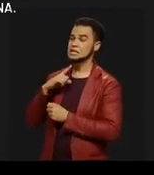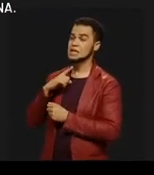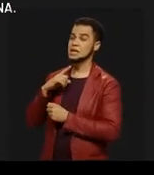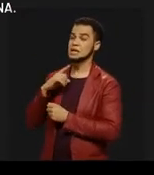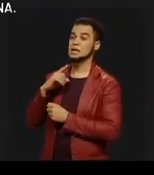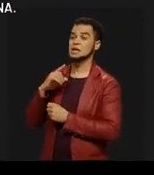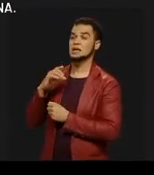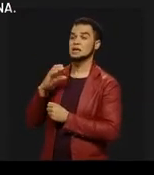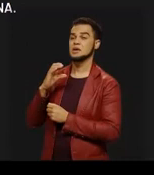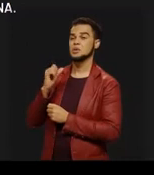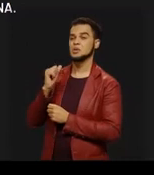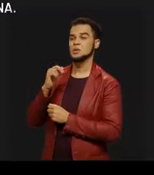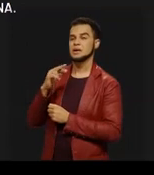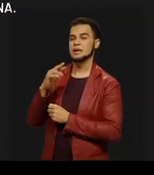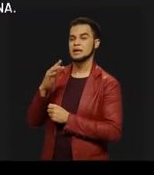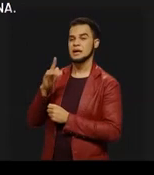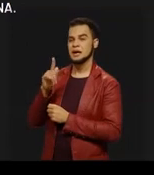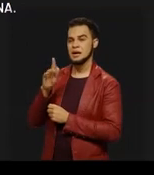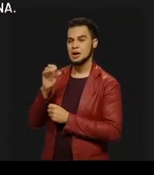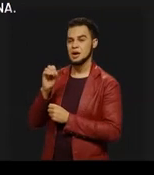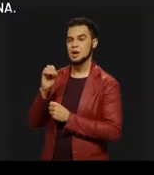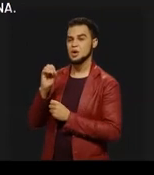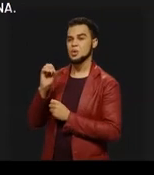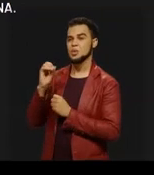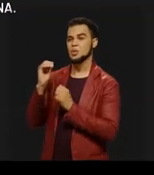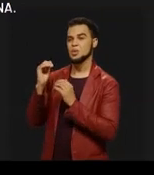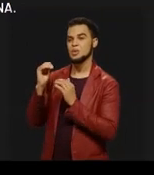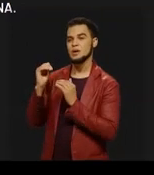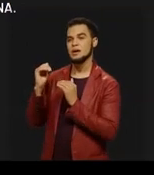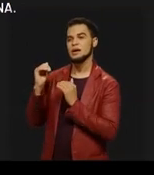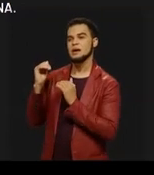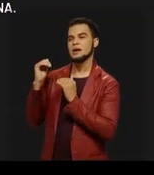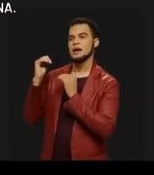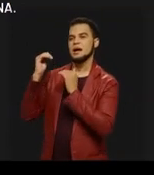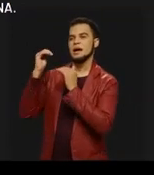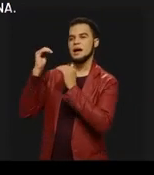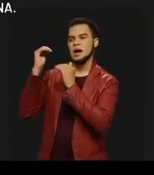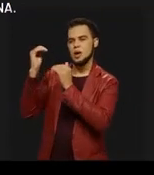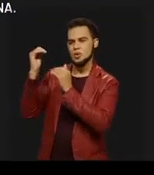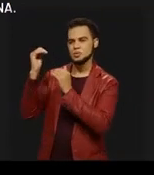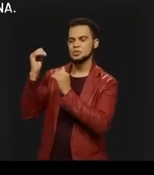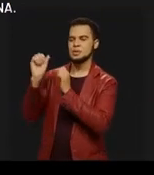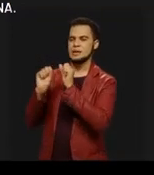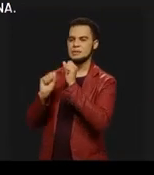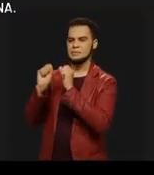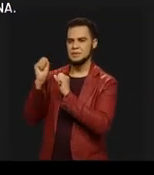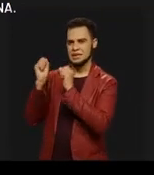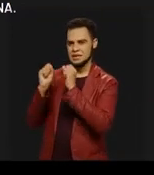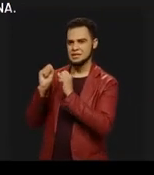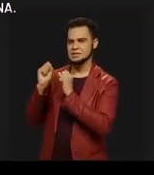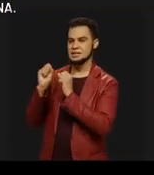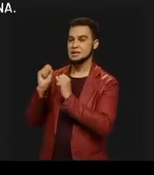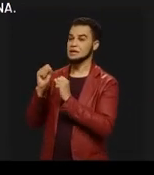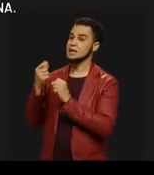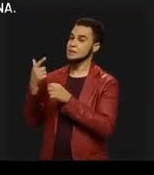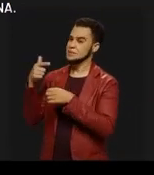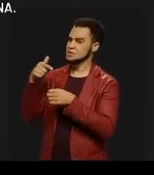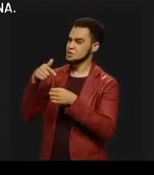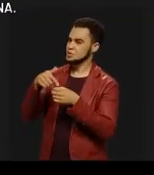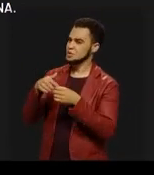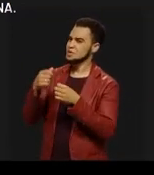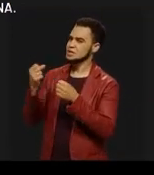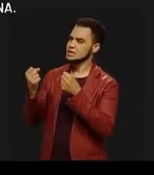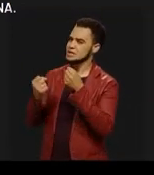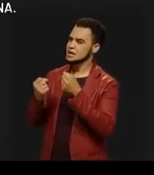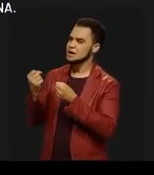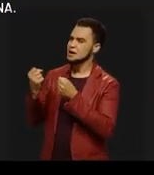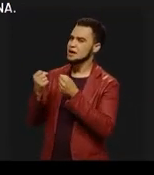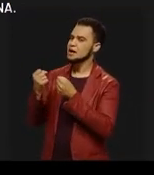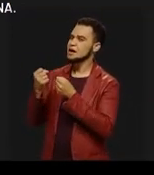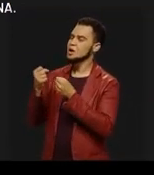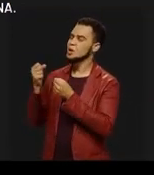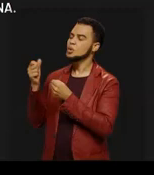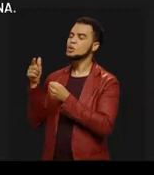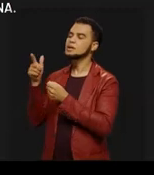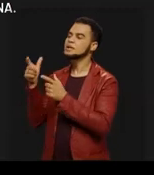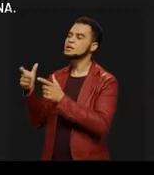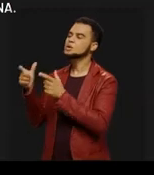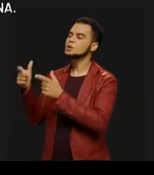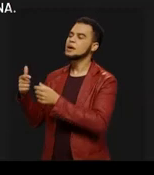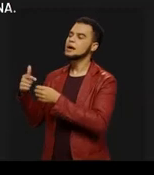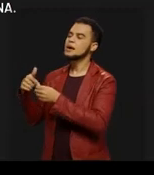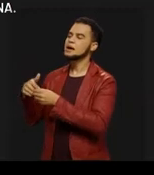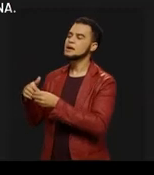posto da esquina. Ótimo. Então, vamos voltar na ambiguidade e na polissemia. Olha só,